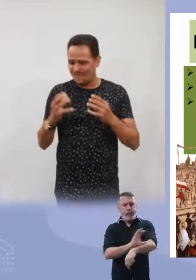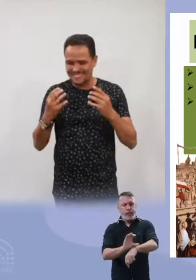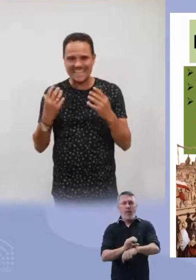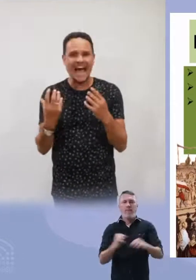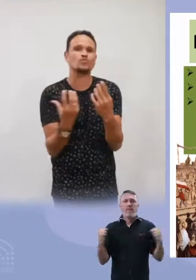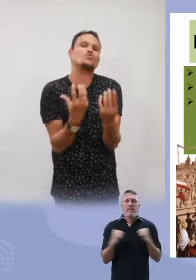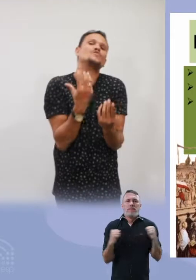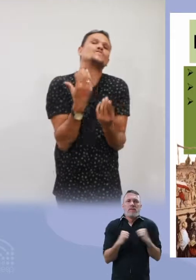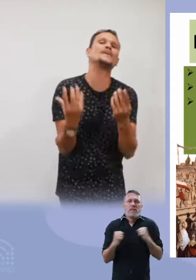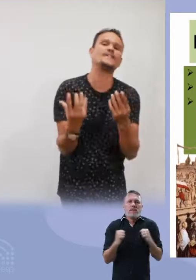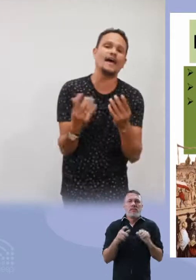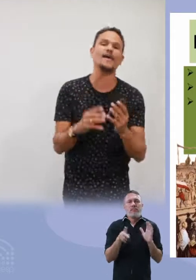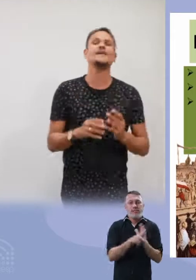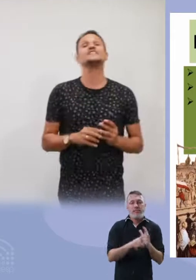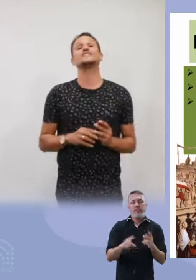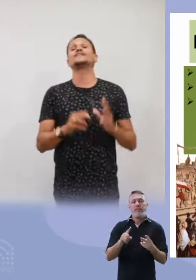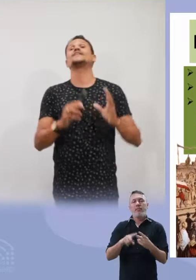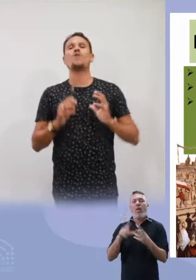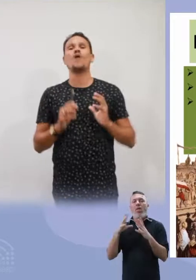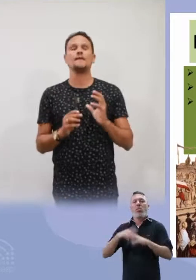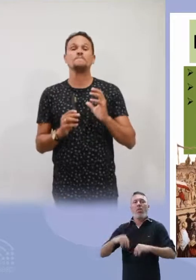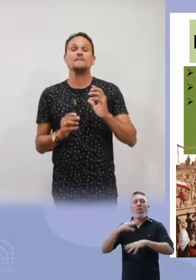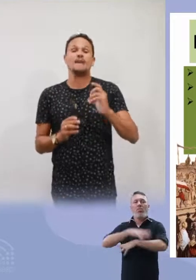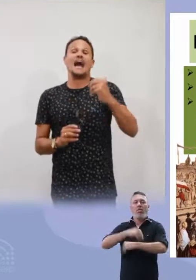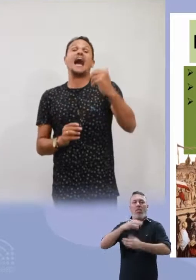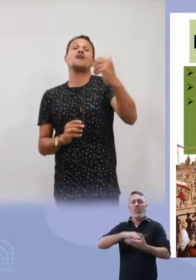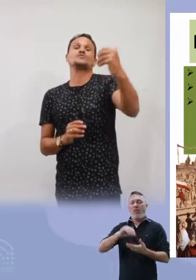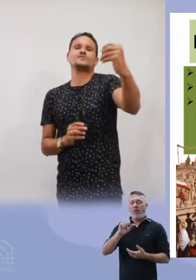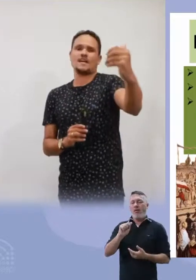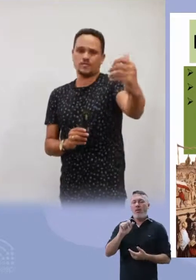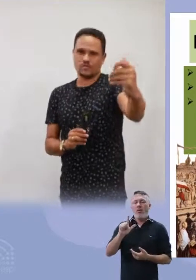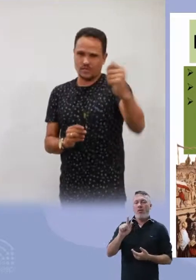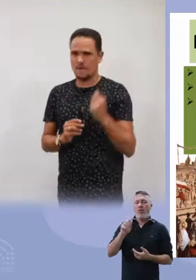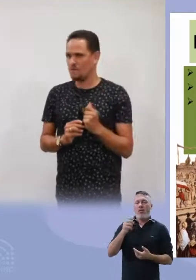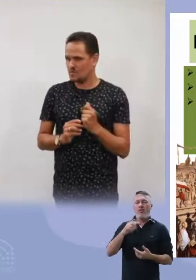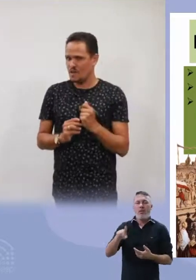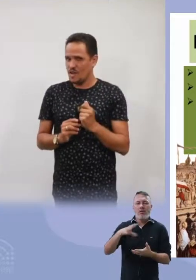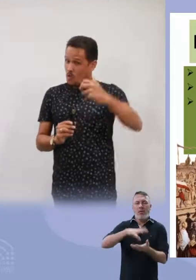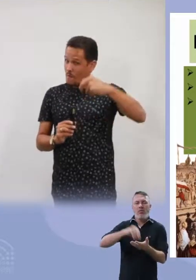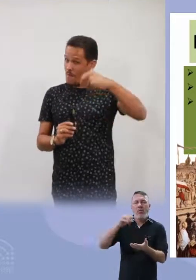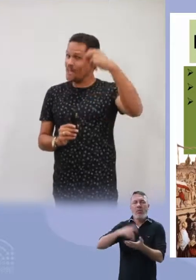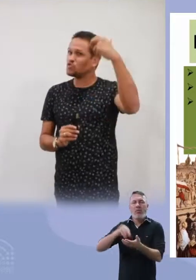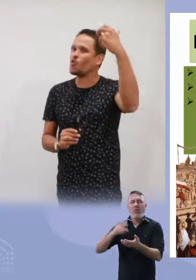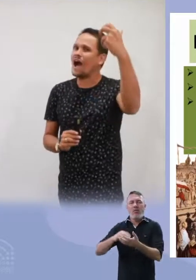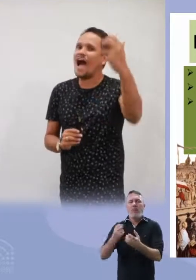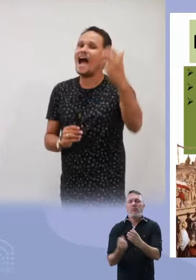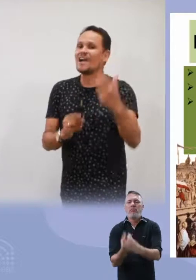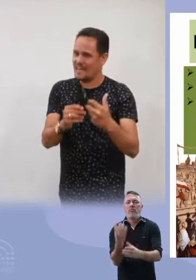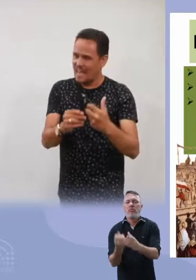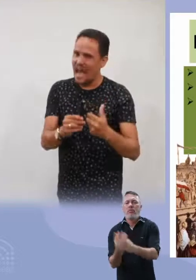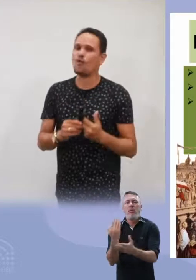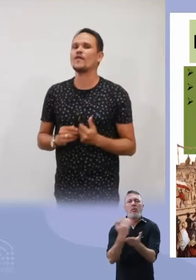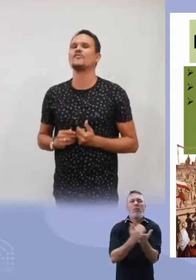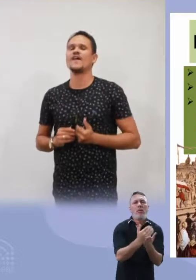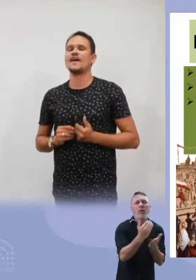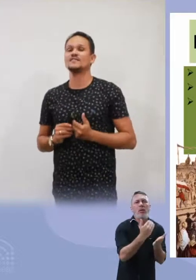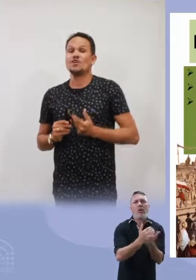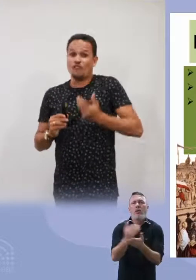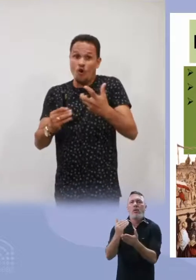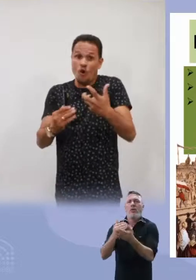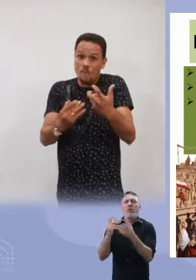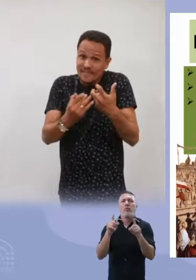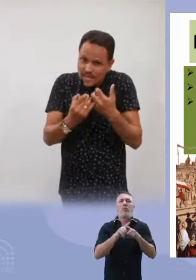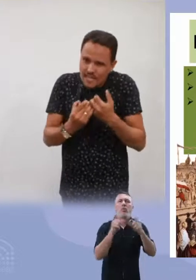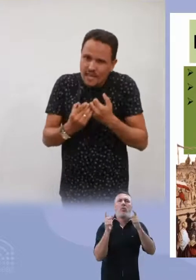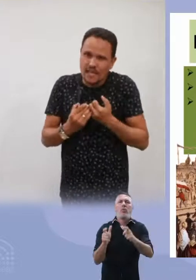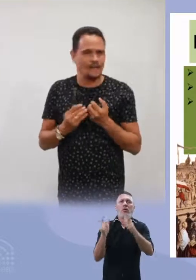muito abstrato, não estou conseguindo entender. Você vai entender agora. O cercamento dos campos, eu começo a criar agora ovelhas,